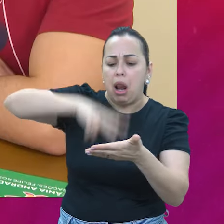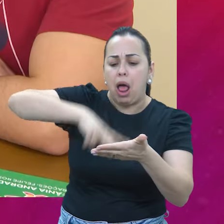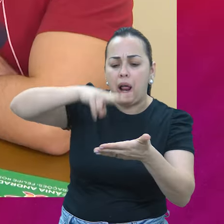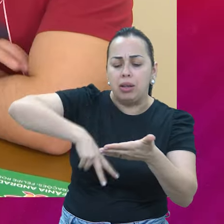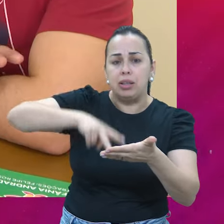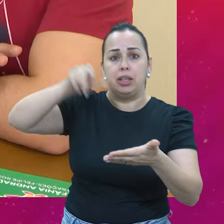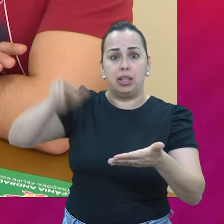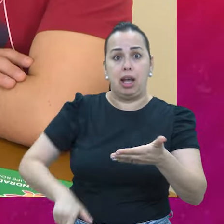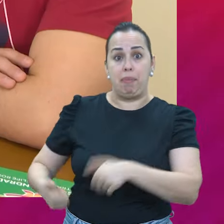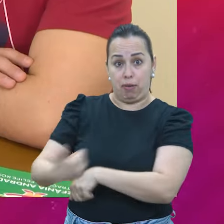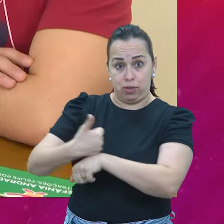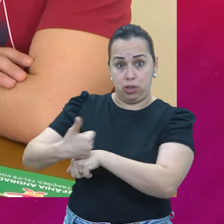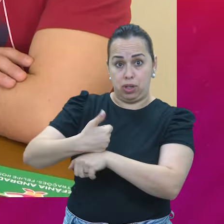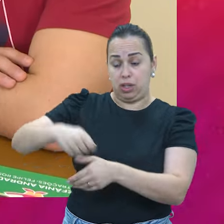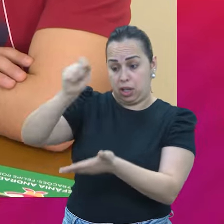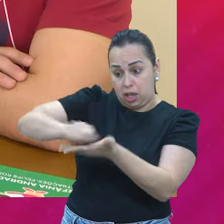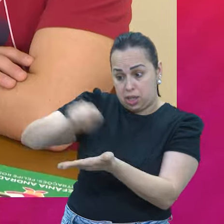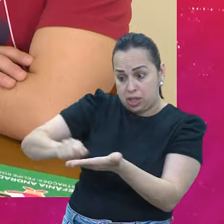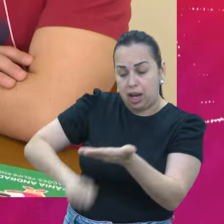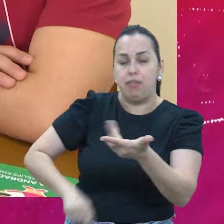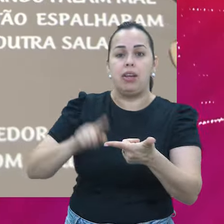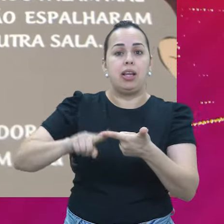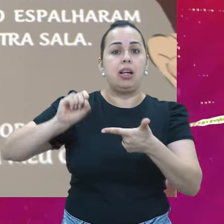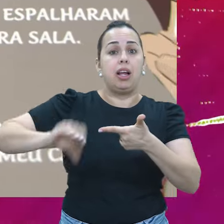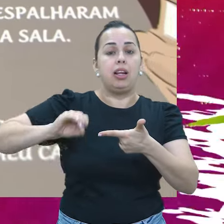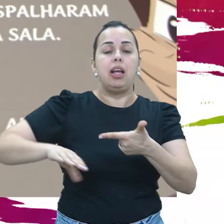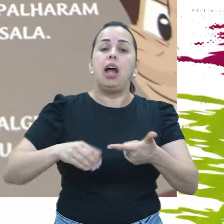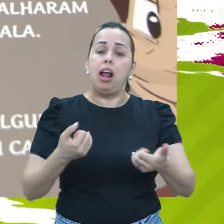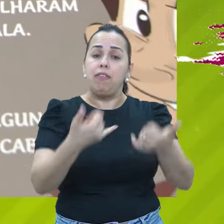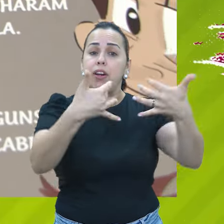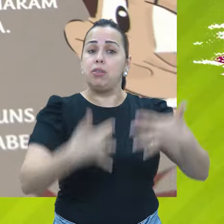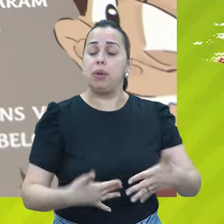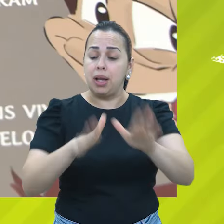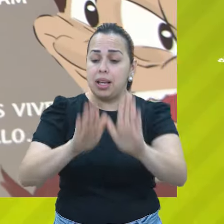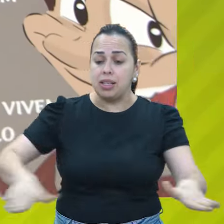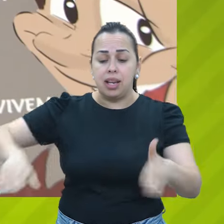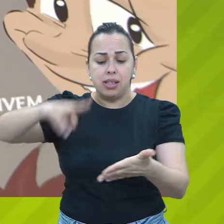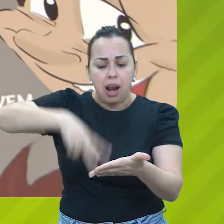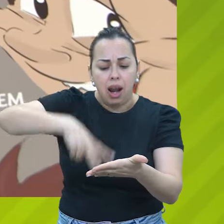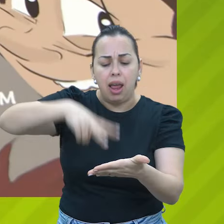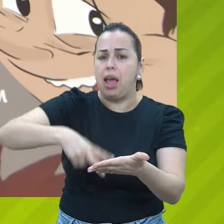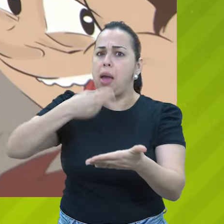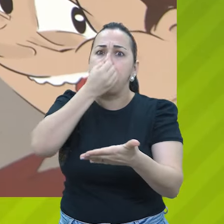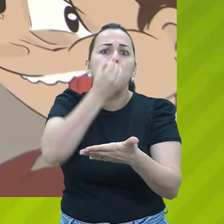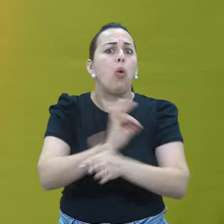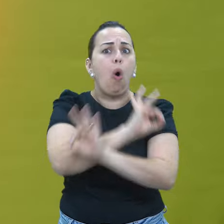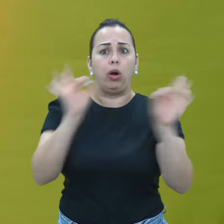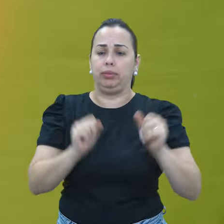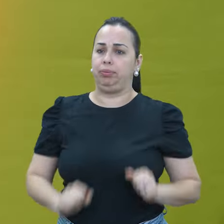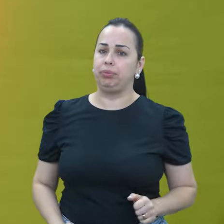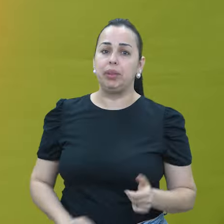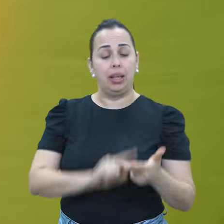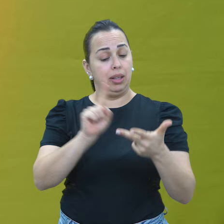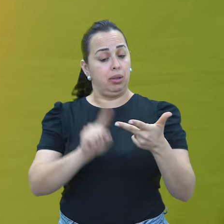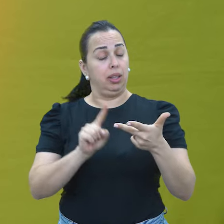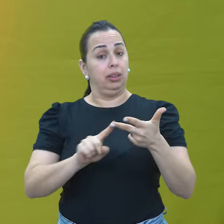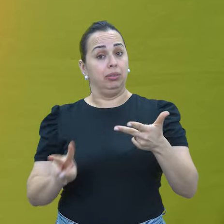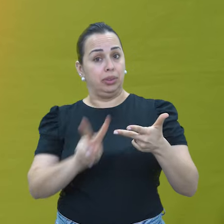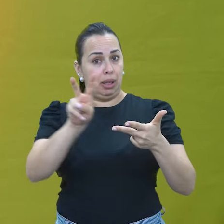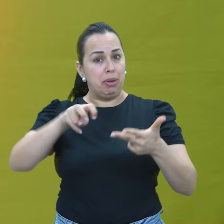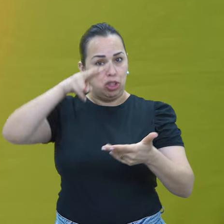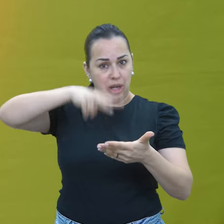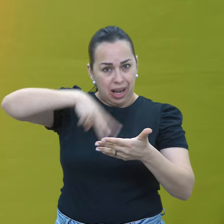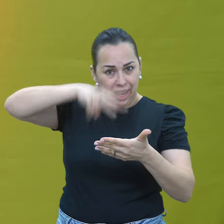com a escritora e educadora Stefânia Andrade, que falou dos benefícios do hábito de ler na vida das crianças. Ainda sobre